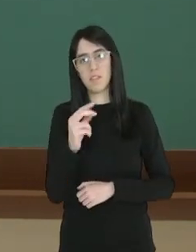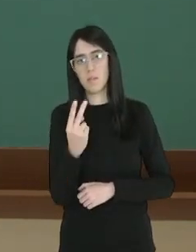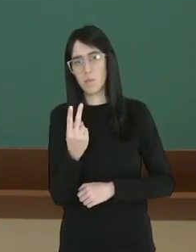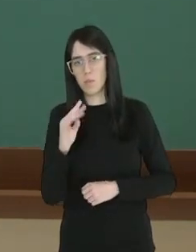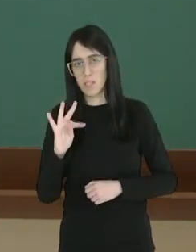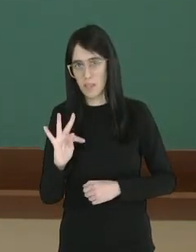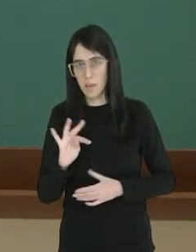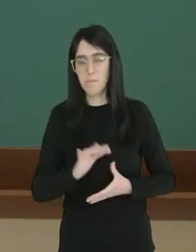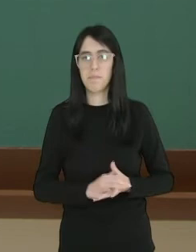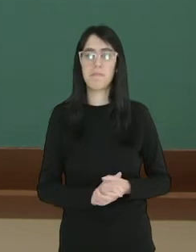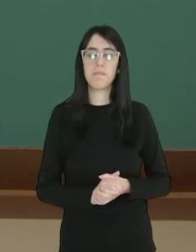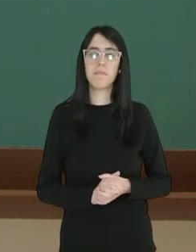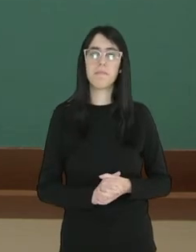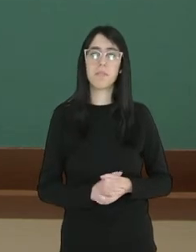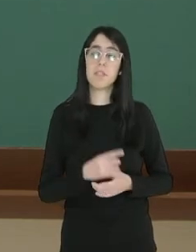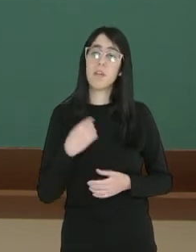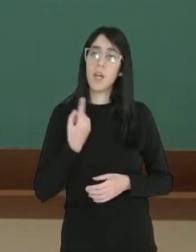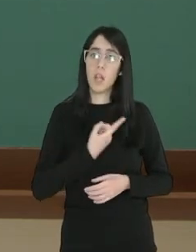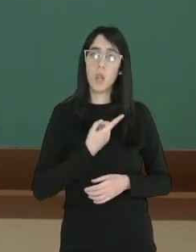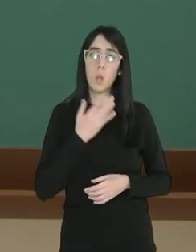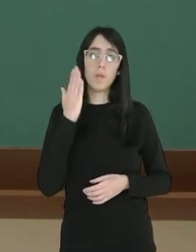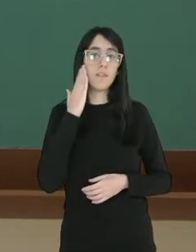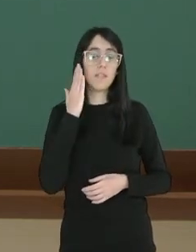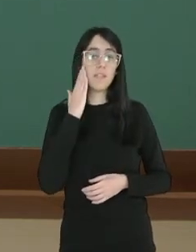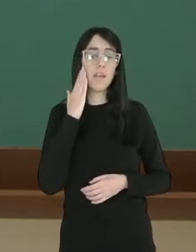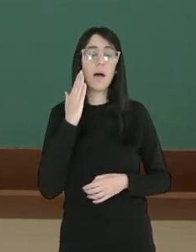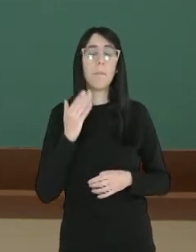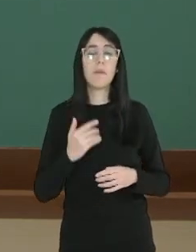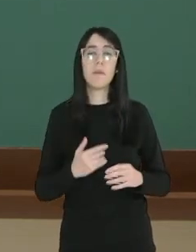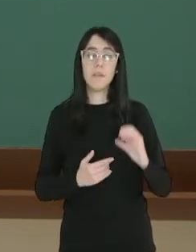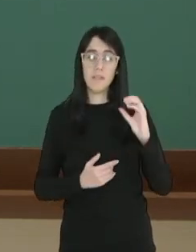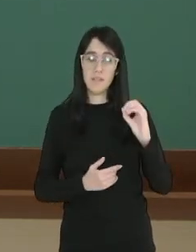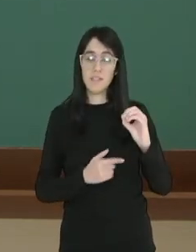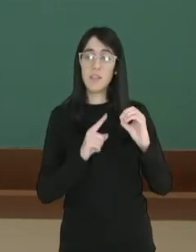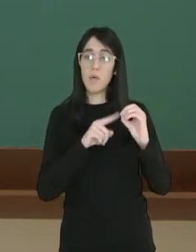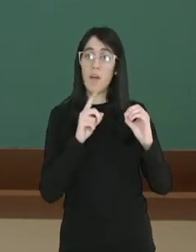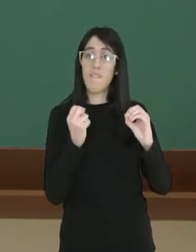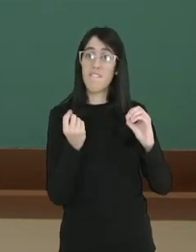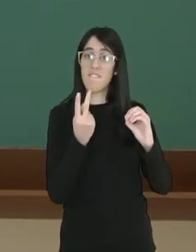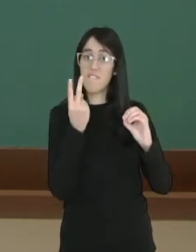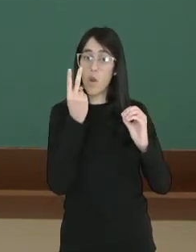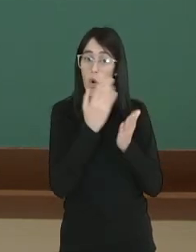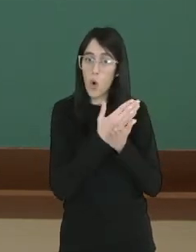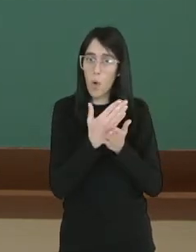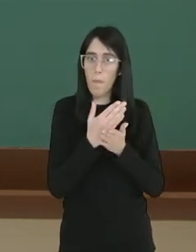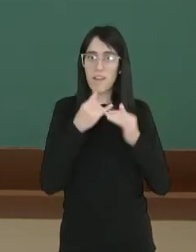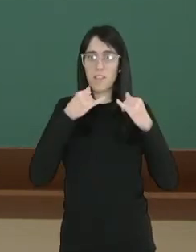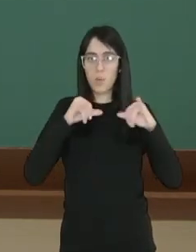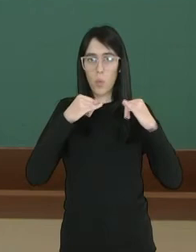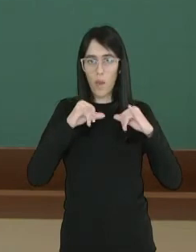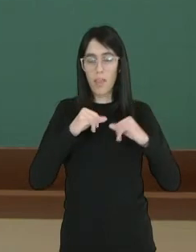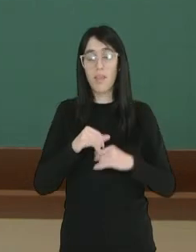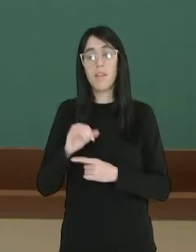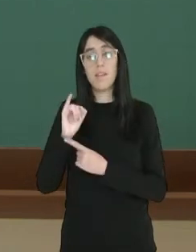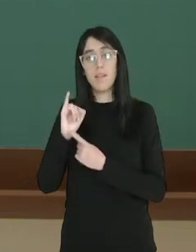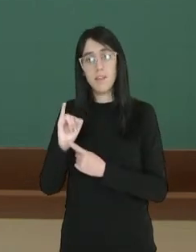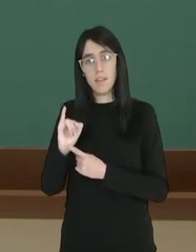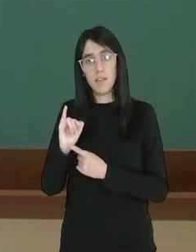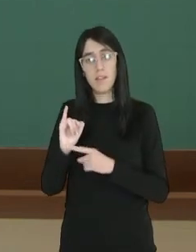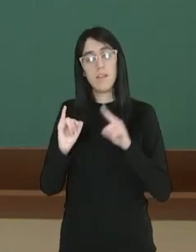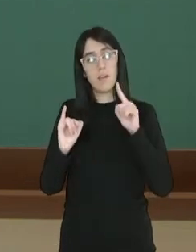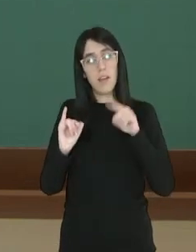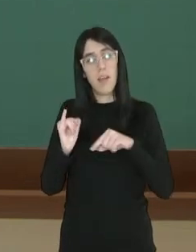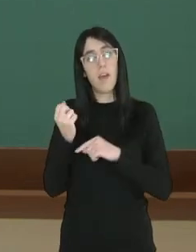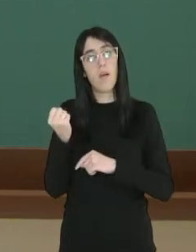0,02t. Sabemos que I0 é o valor da corrente no instante t0 e que I é o valor da corrente